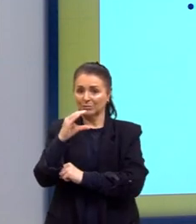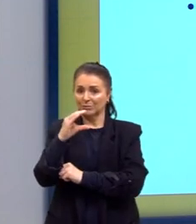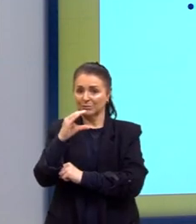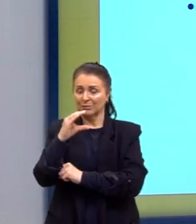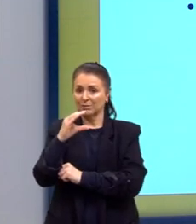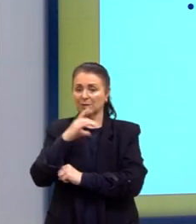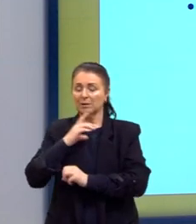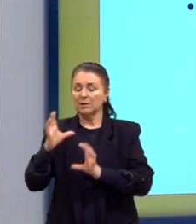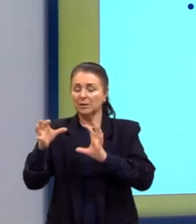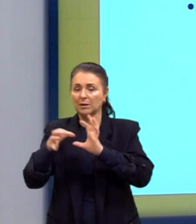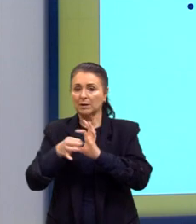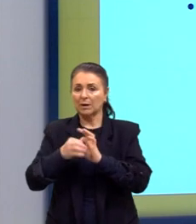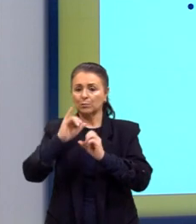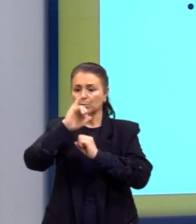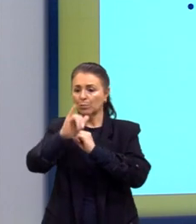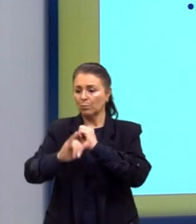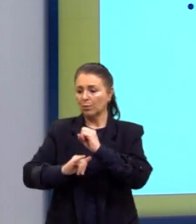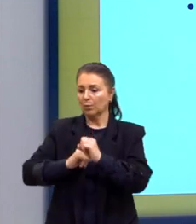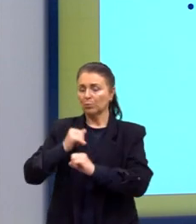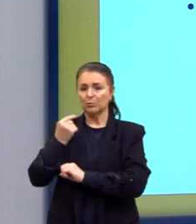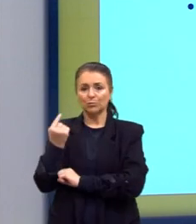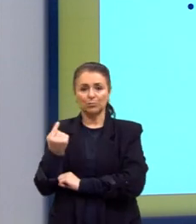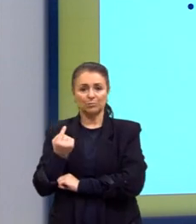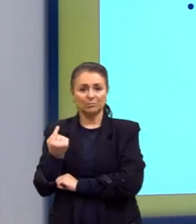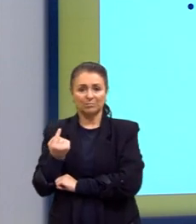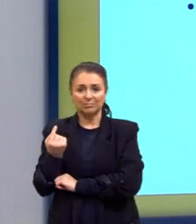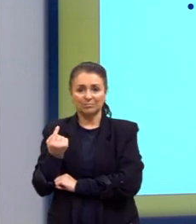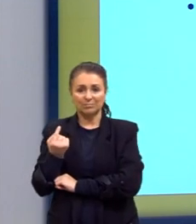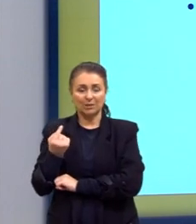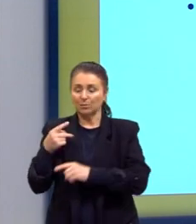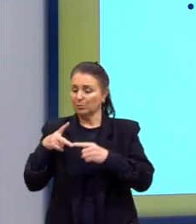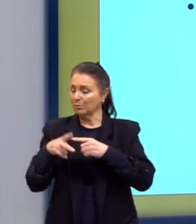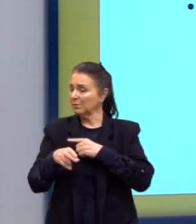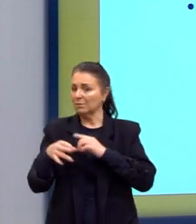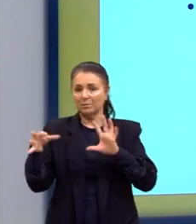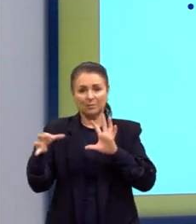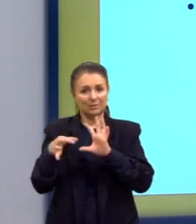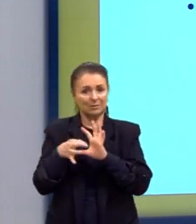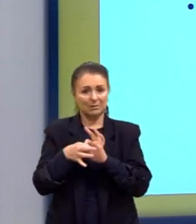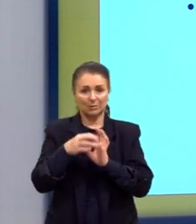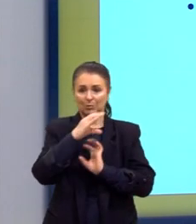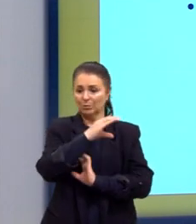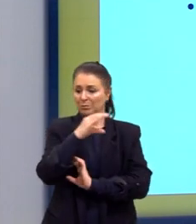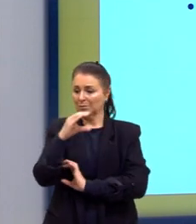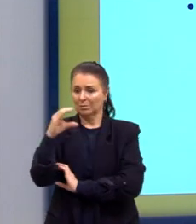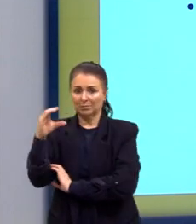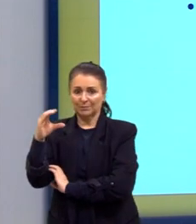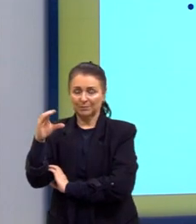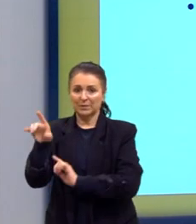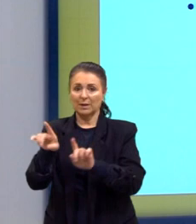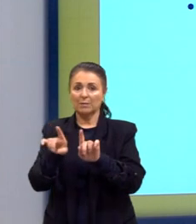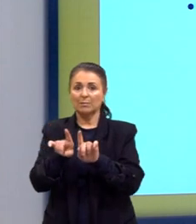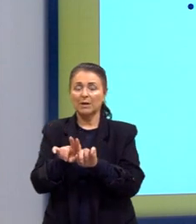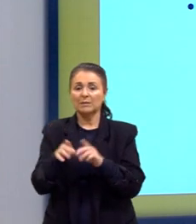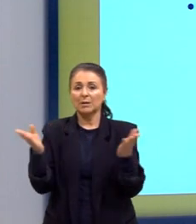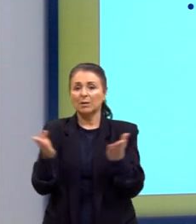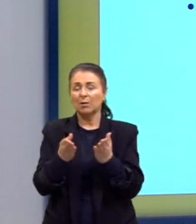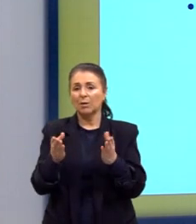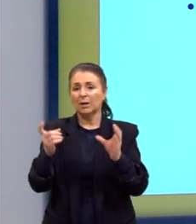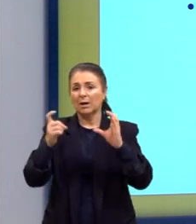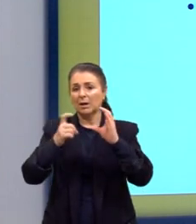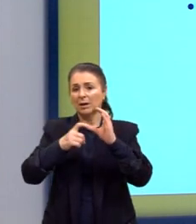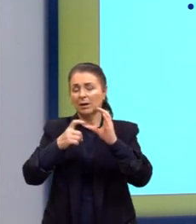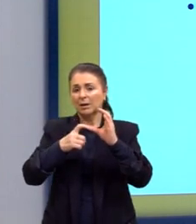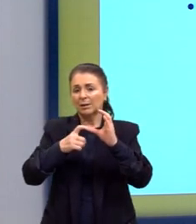ele tá ligado a um átomo isolado ele não está interrompendo as ligações entre os carbonos mas a heterogênea é quando